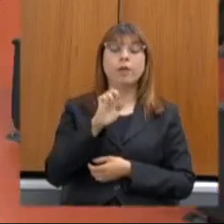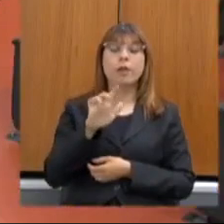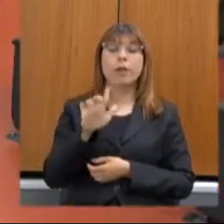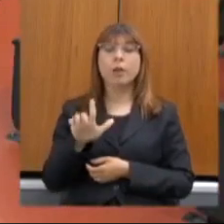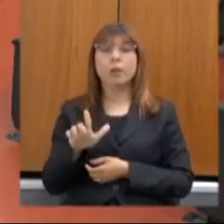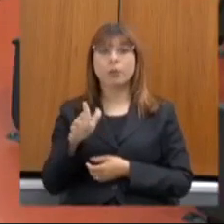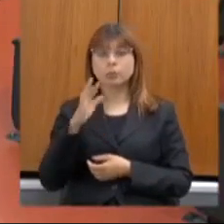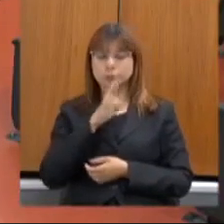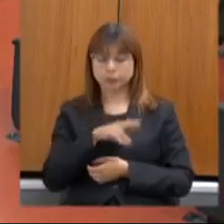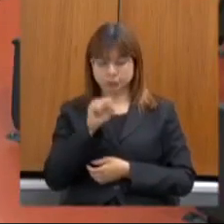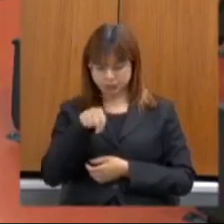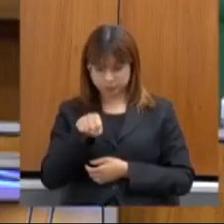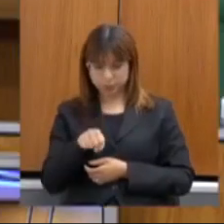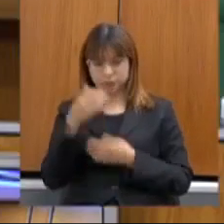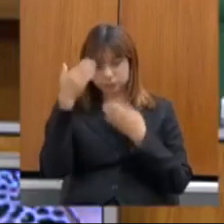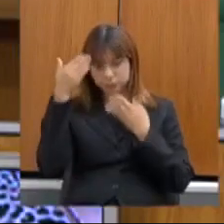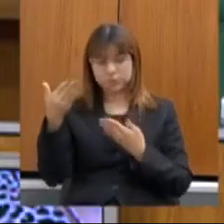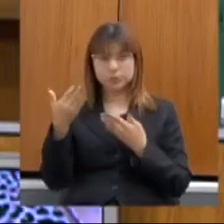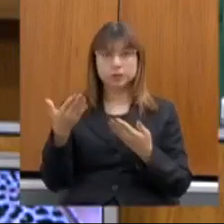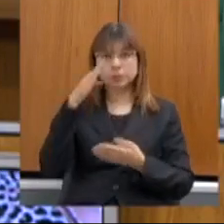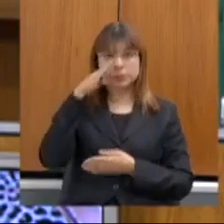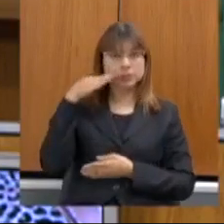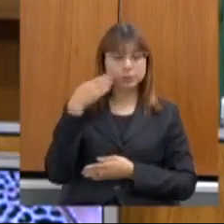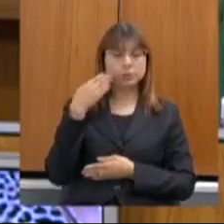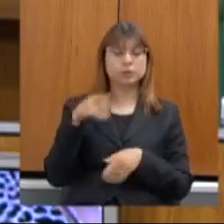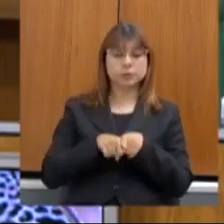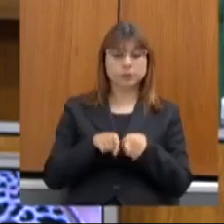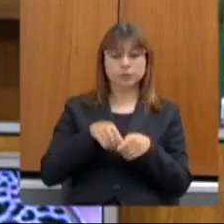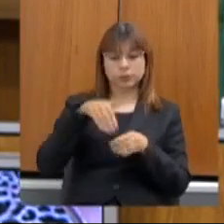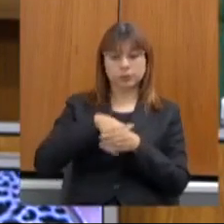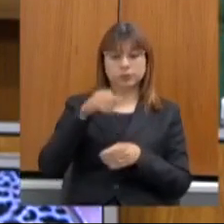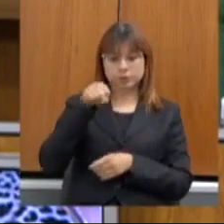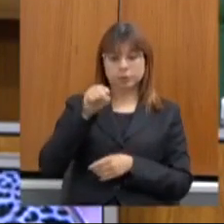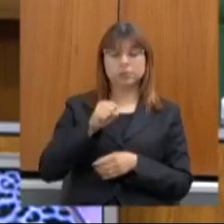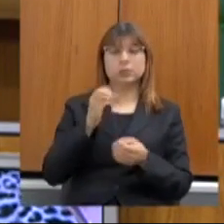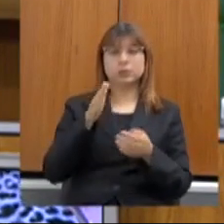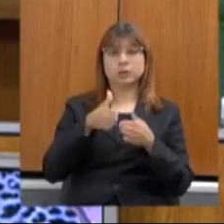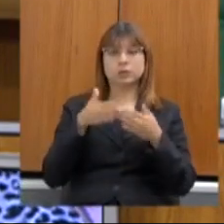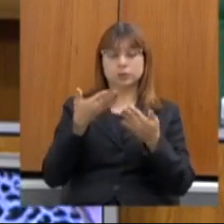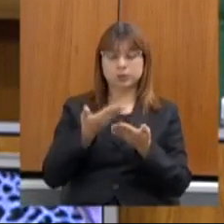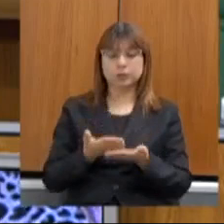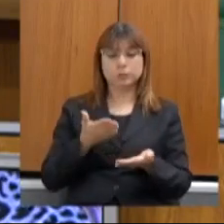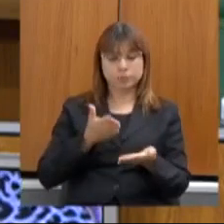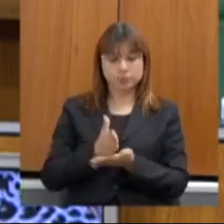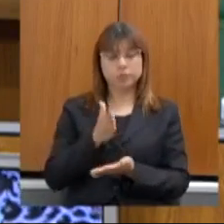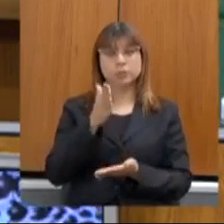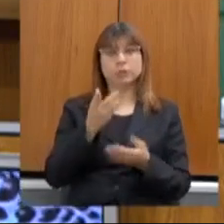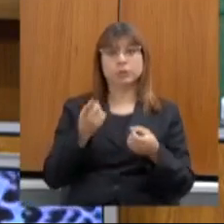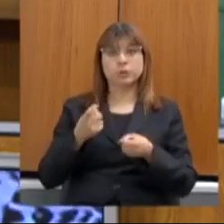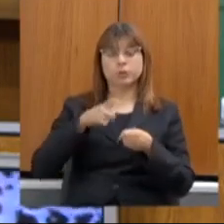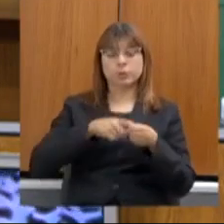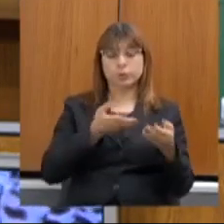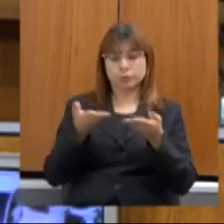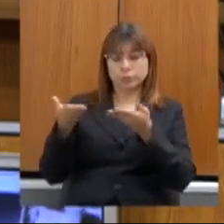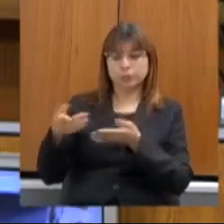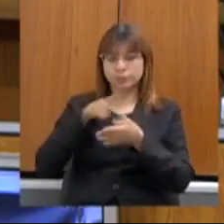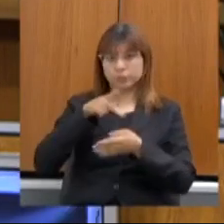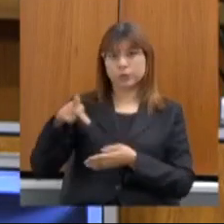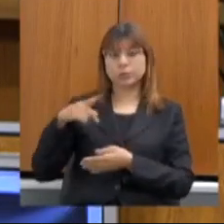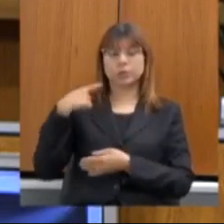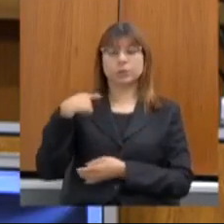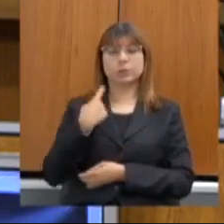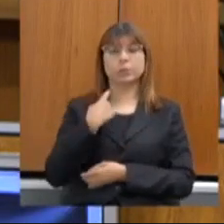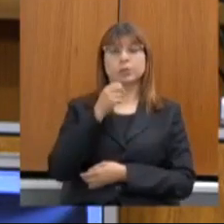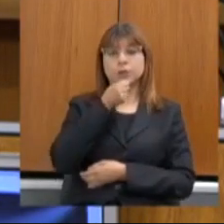Martins voto sim obrigado a deputada atriz Cerqueira também volta assim requerimento aprovado eu vou para presidência dos trabalhos